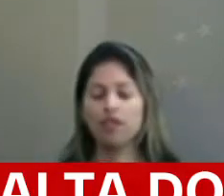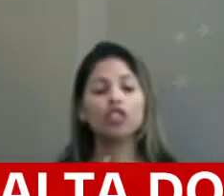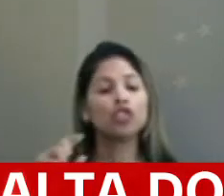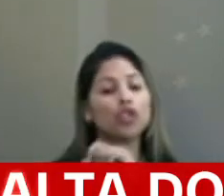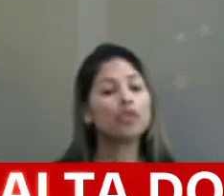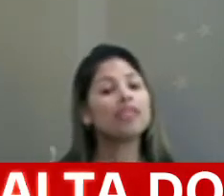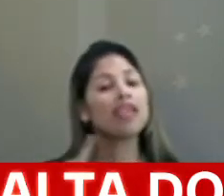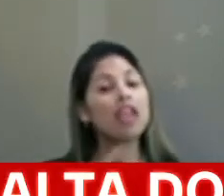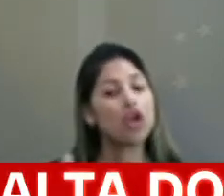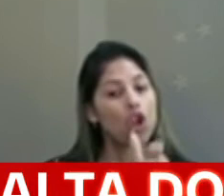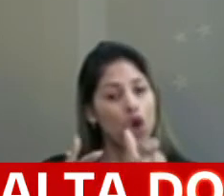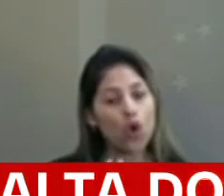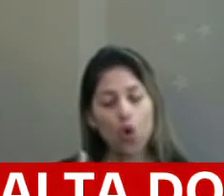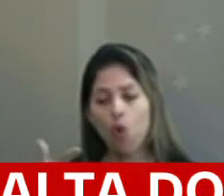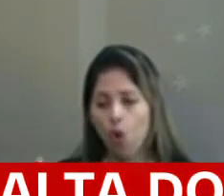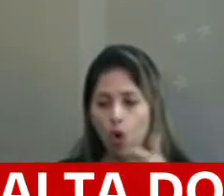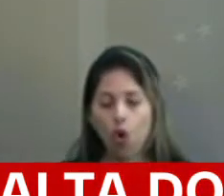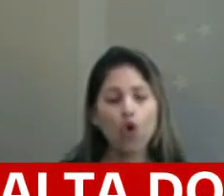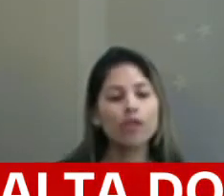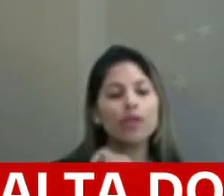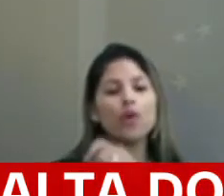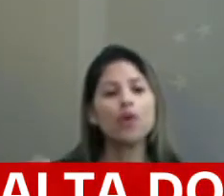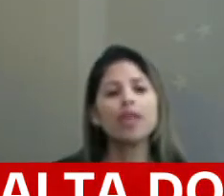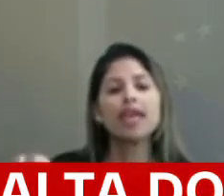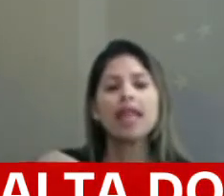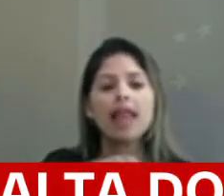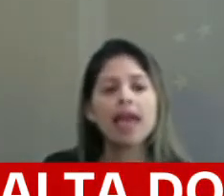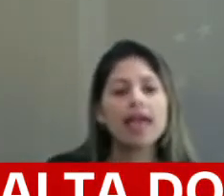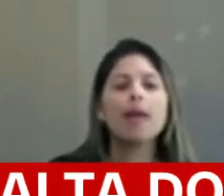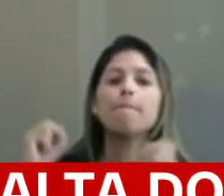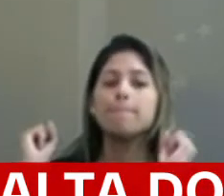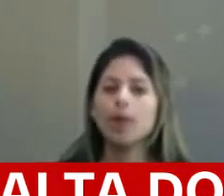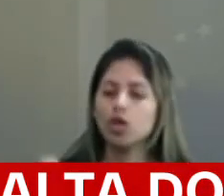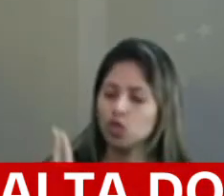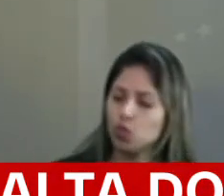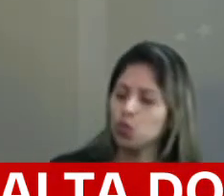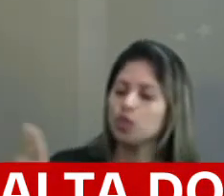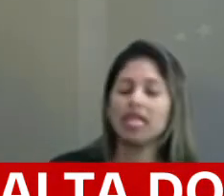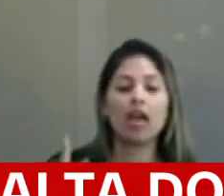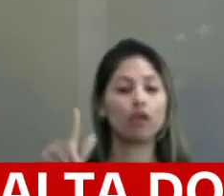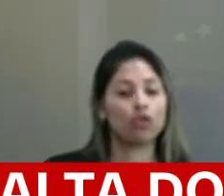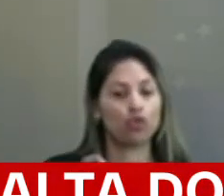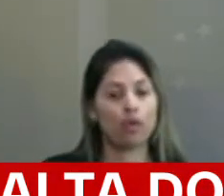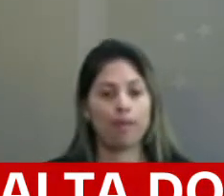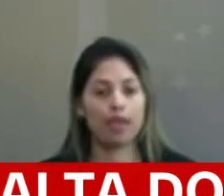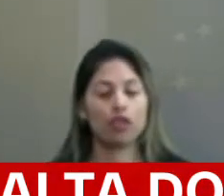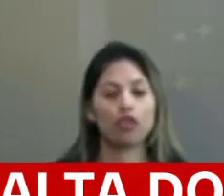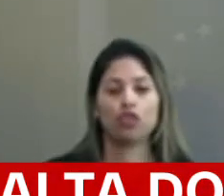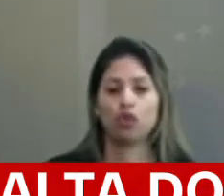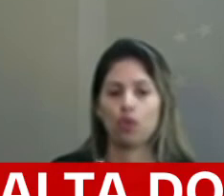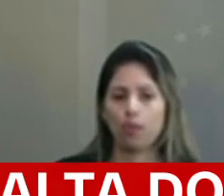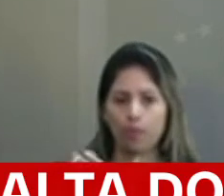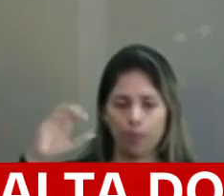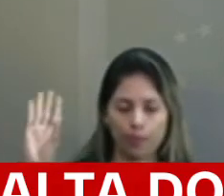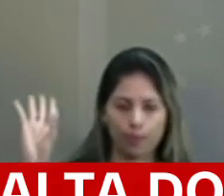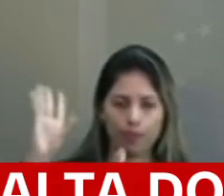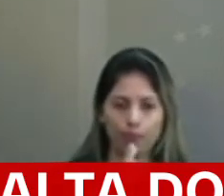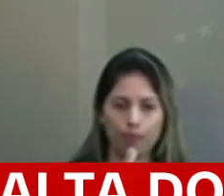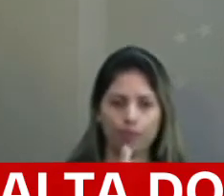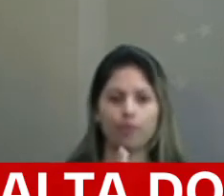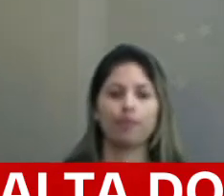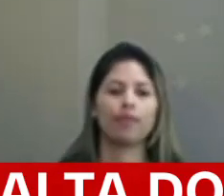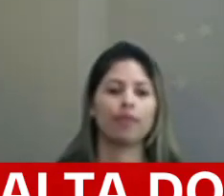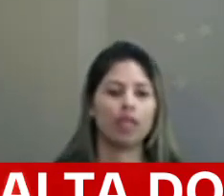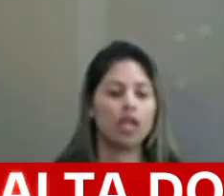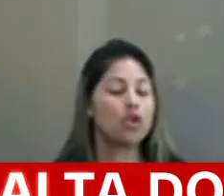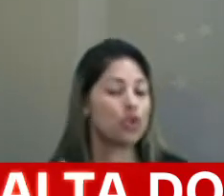credores, mas com aval da União, possam ser usados como instrumentos de compensação. Além disso,